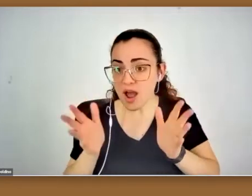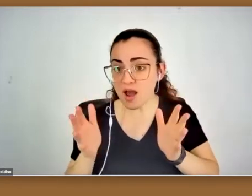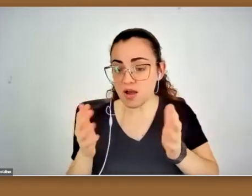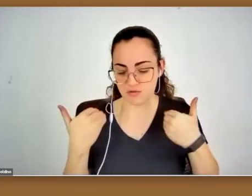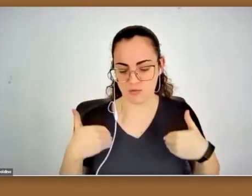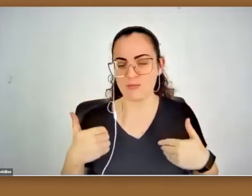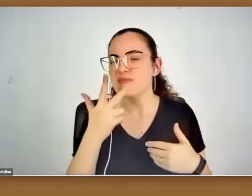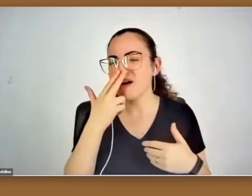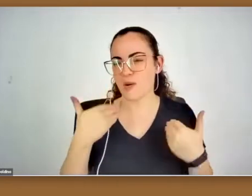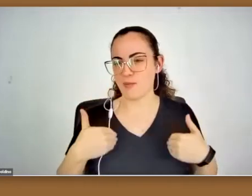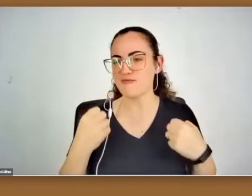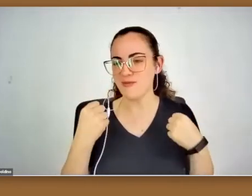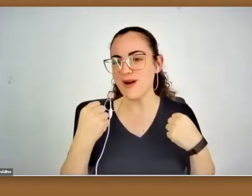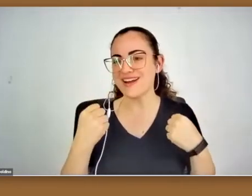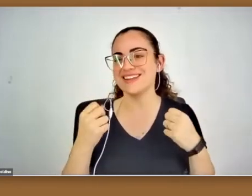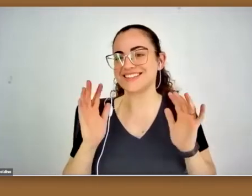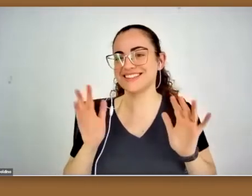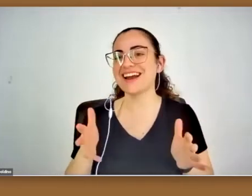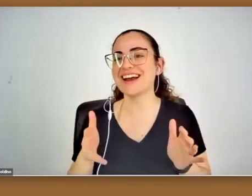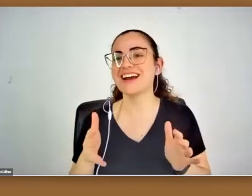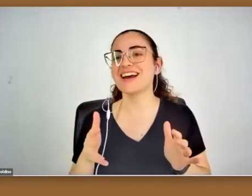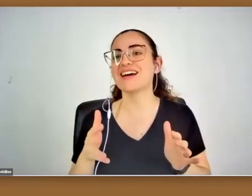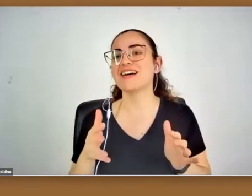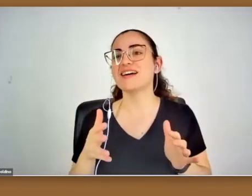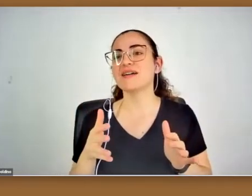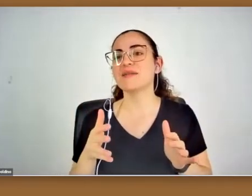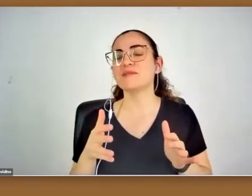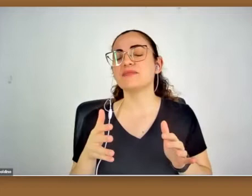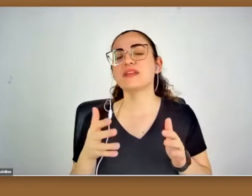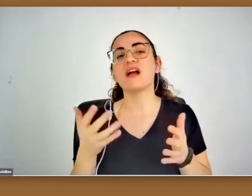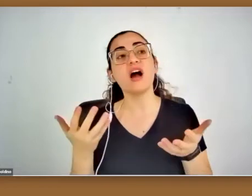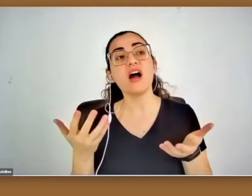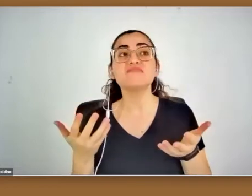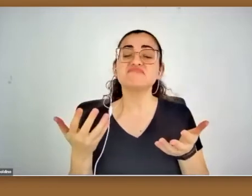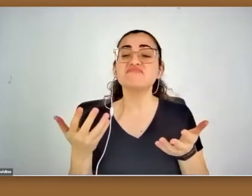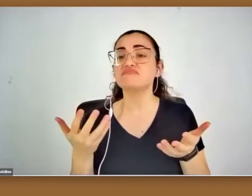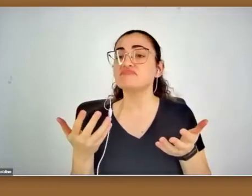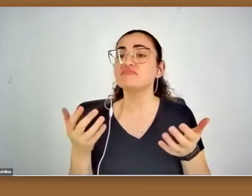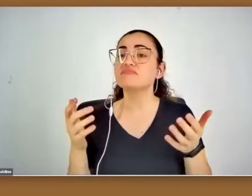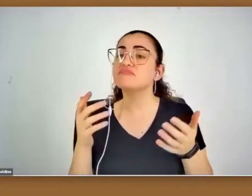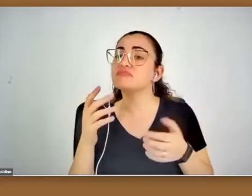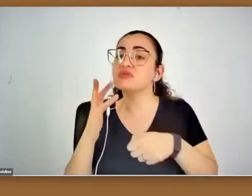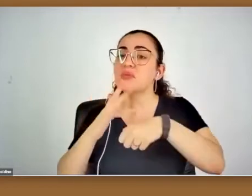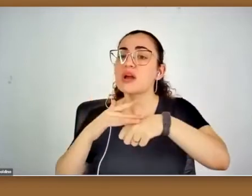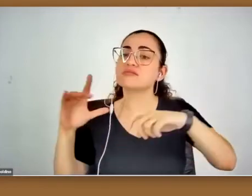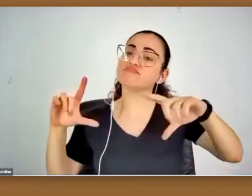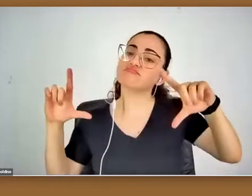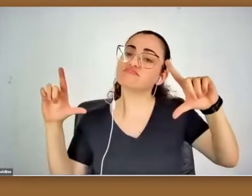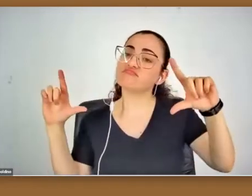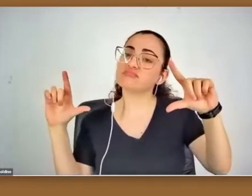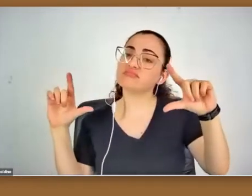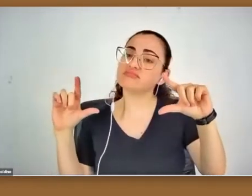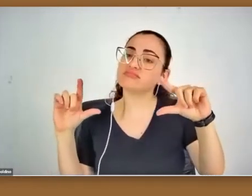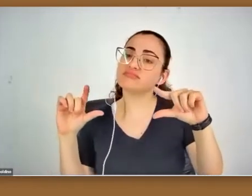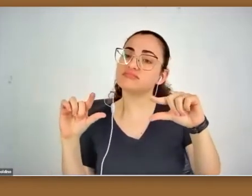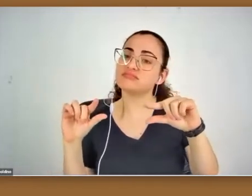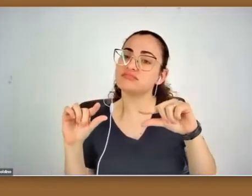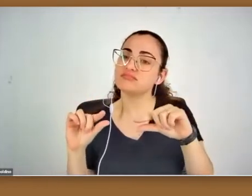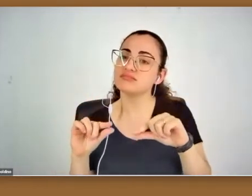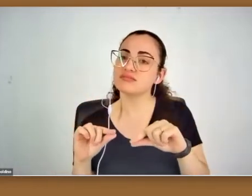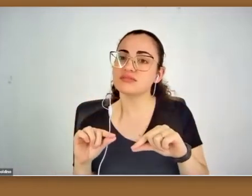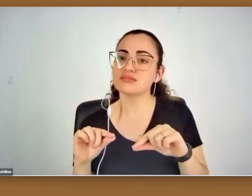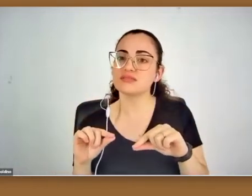essa dinâmica mesmo, como se você tivesse uma vacina natural, que não é uma vacina, né? A pessoa está ficando doente. Muitas vezes ela não fica